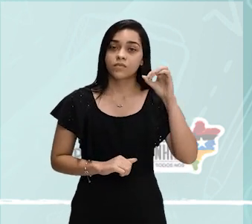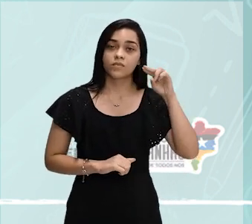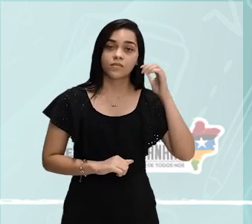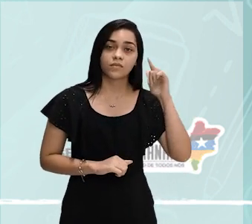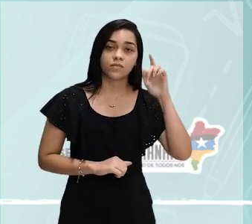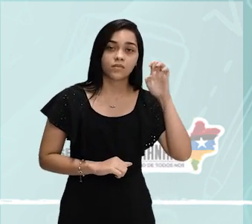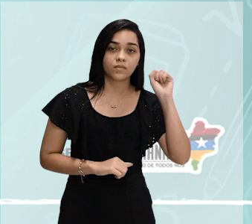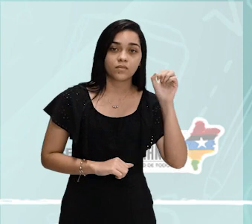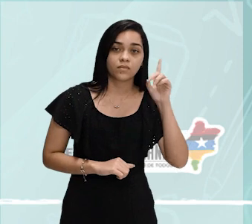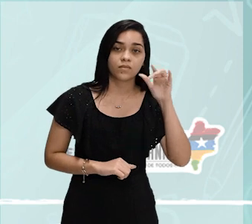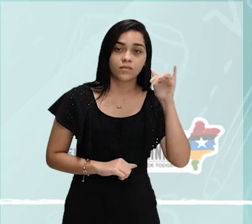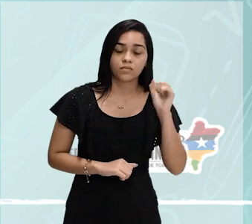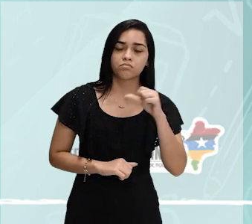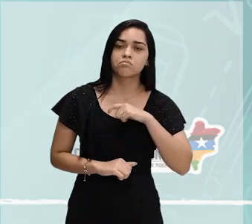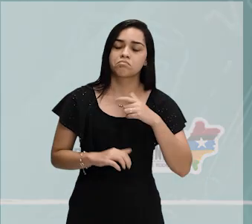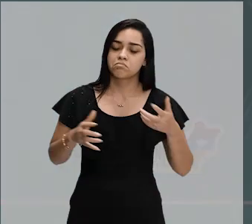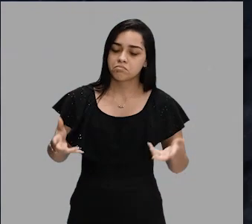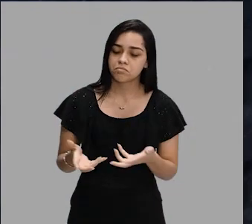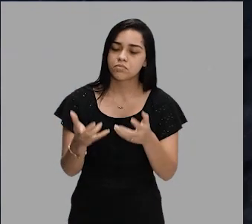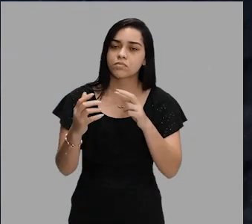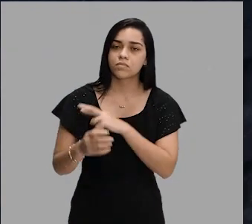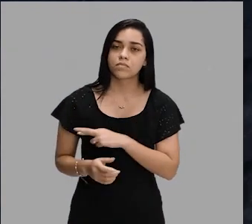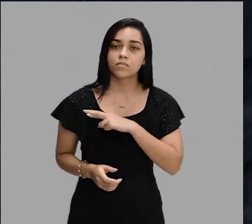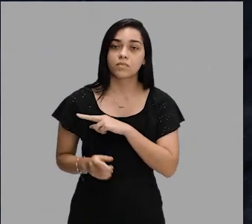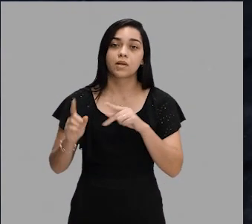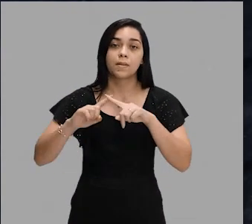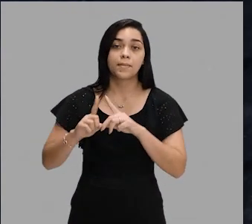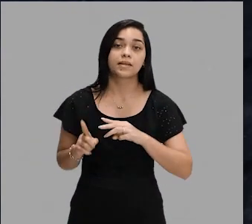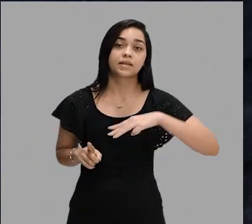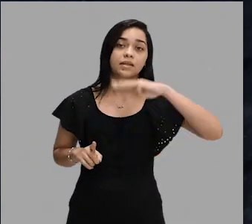uma impulsionada no romantismo no Brasil. Quem